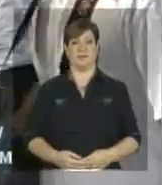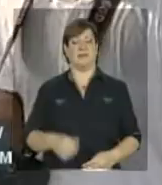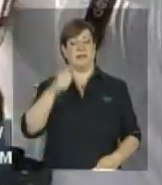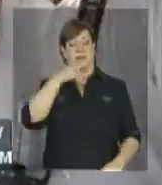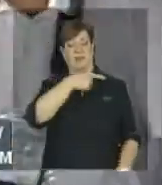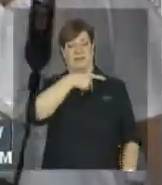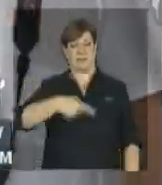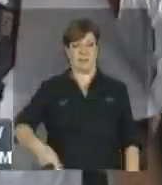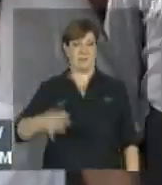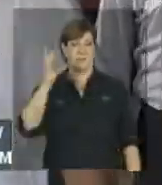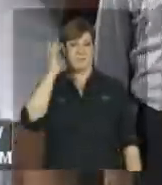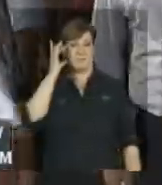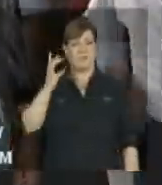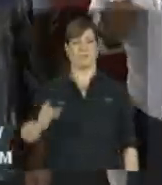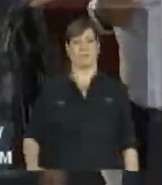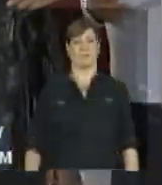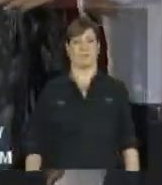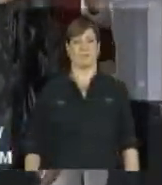da presidenta.